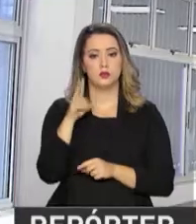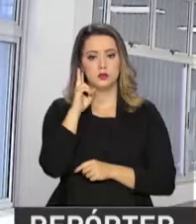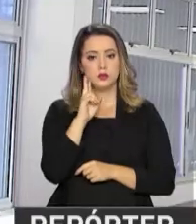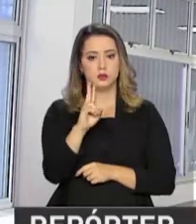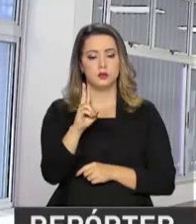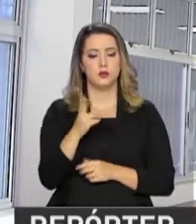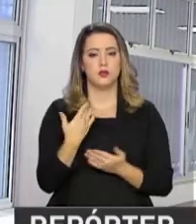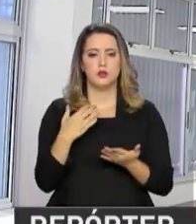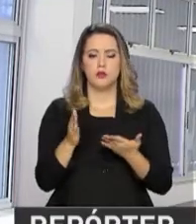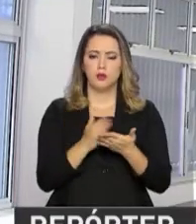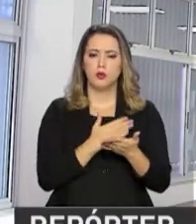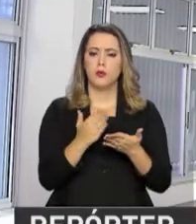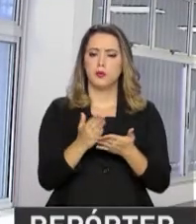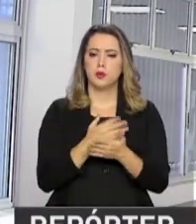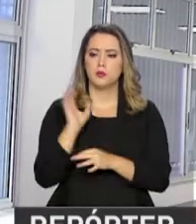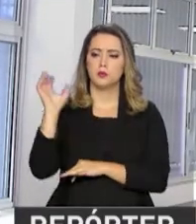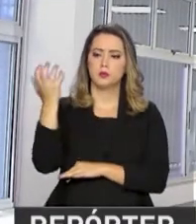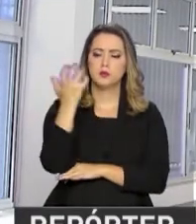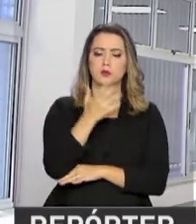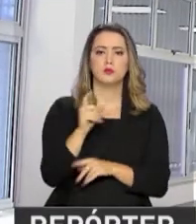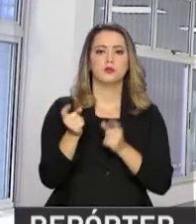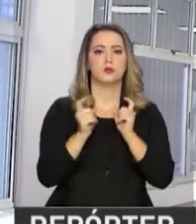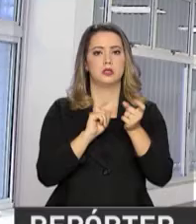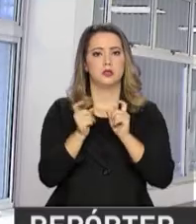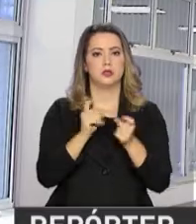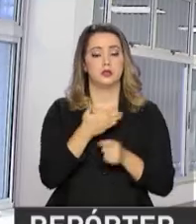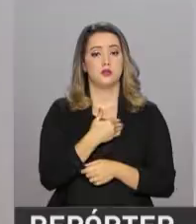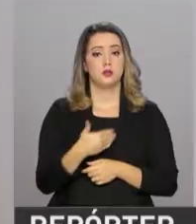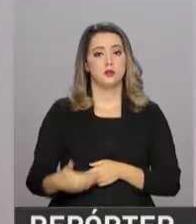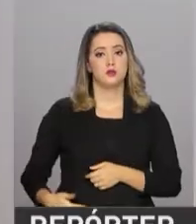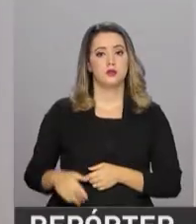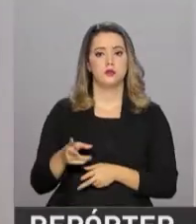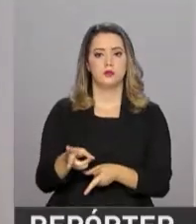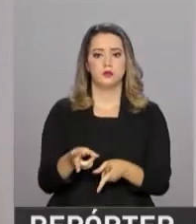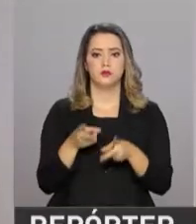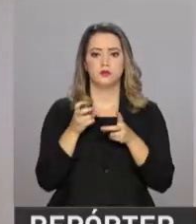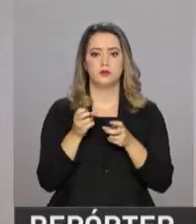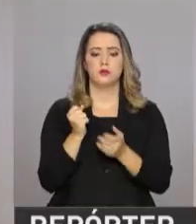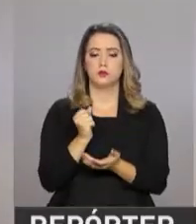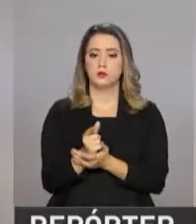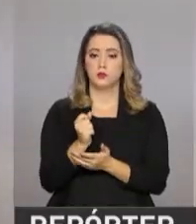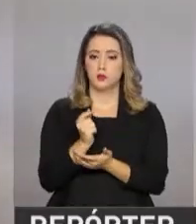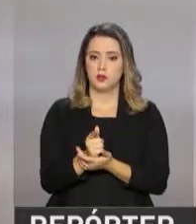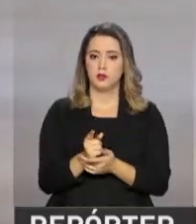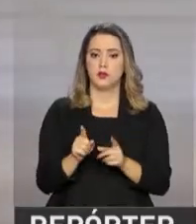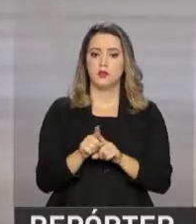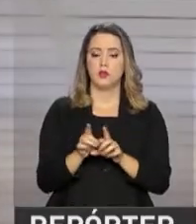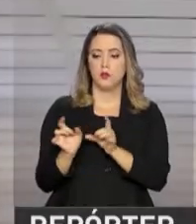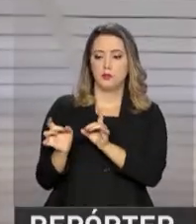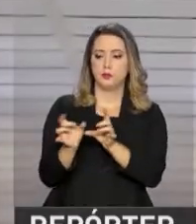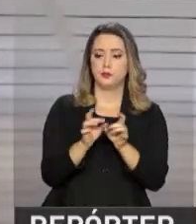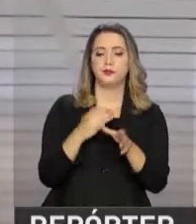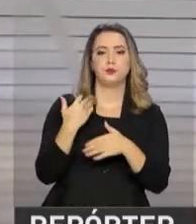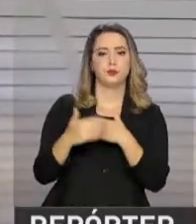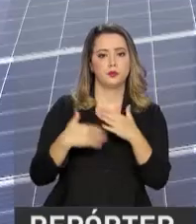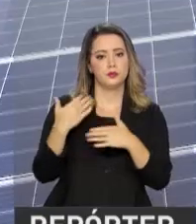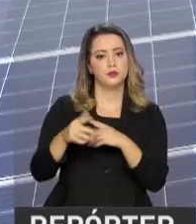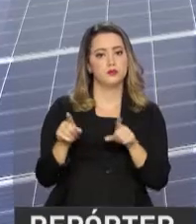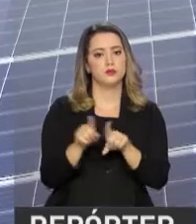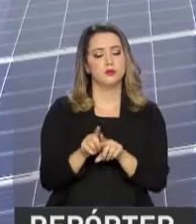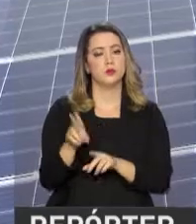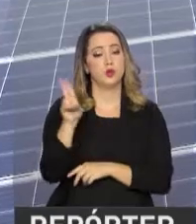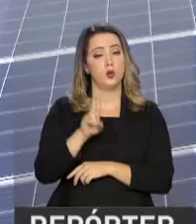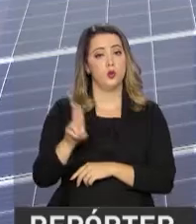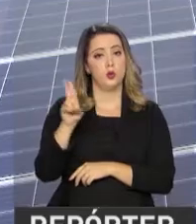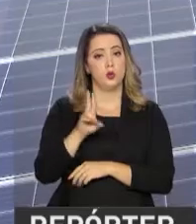a agenda ambiental da administração pública que prever compras e licitações públicas sustentáveis e